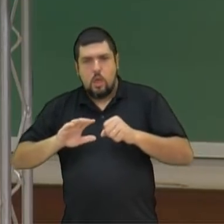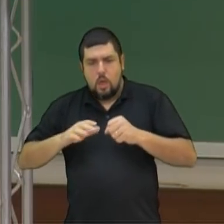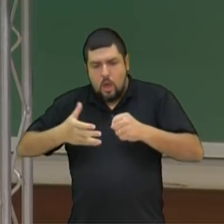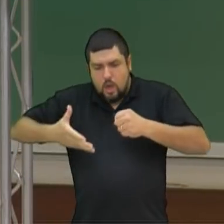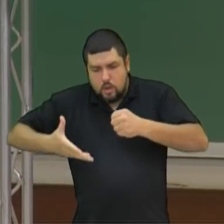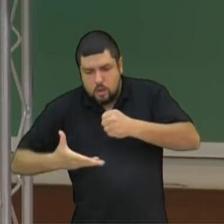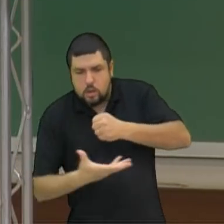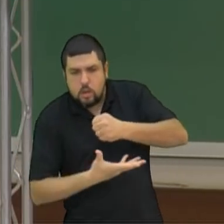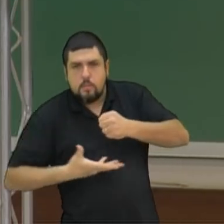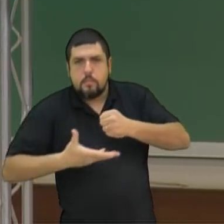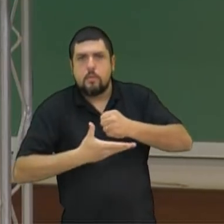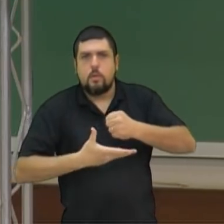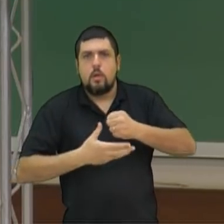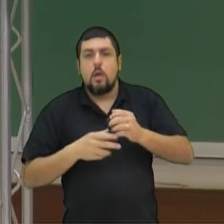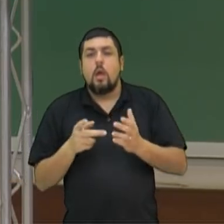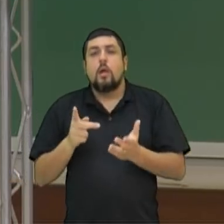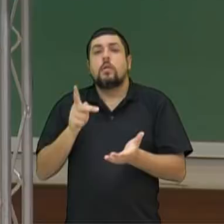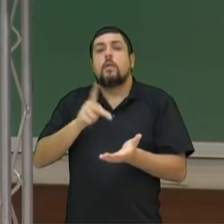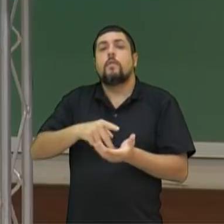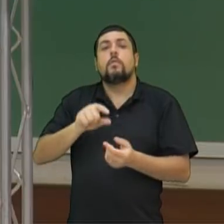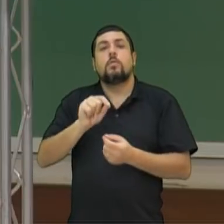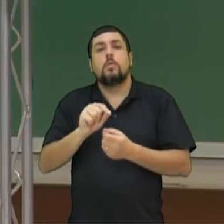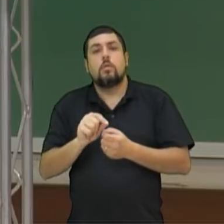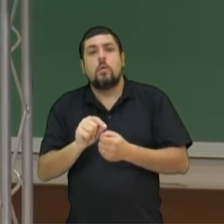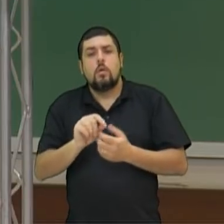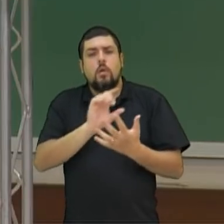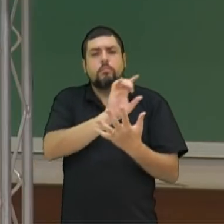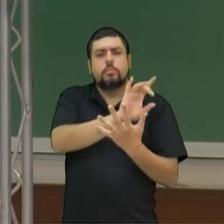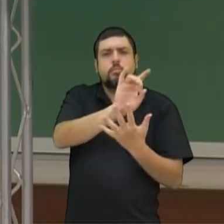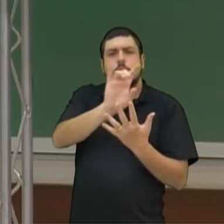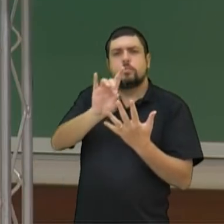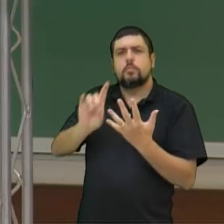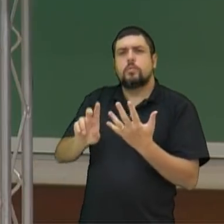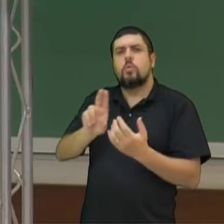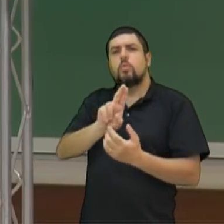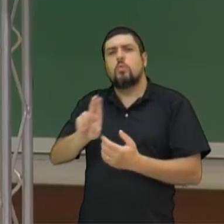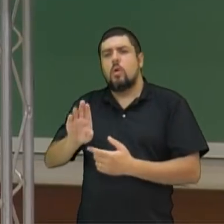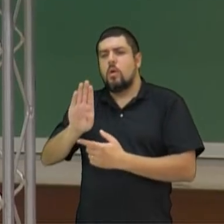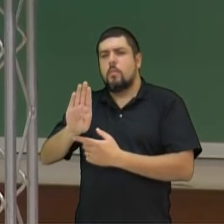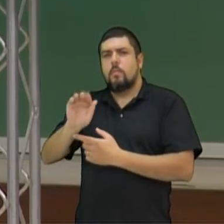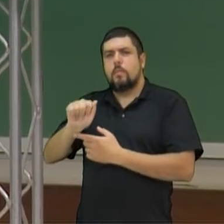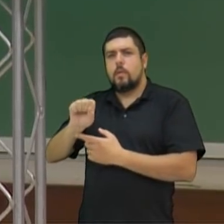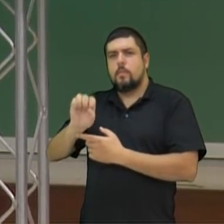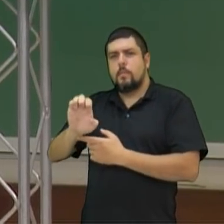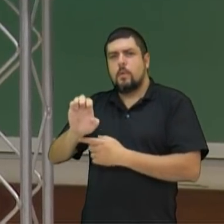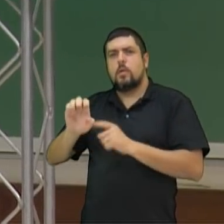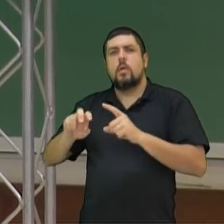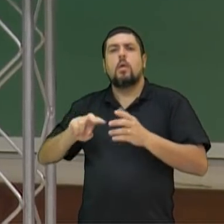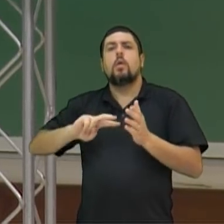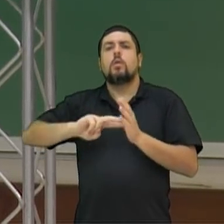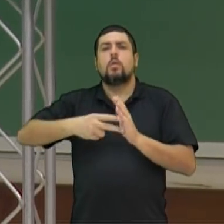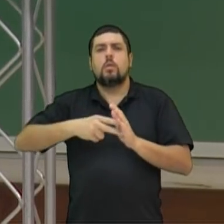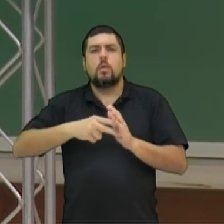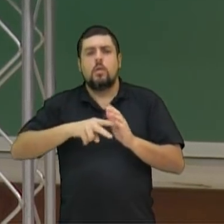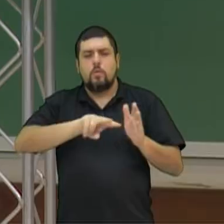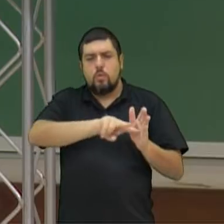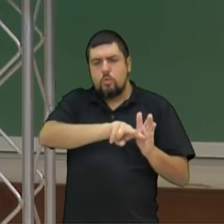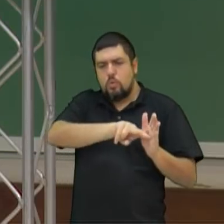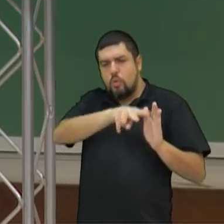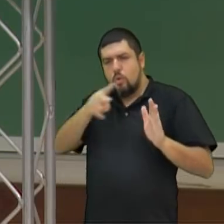e sim substâncias químicas chamadas bases, que elas têm um comportamento oposto às substâncias